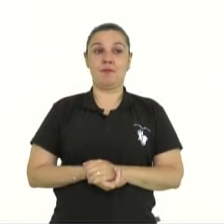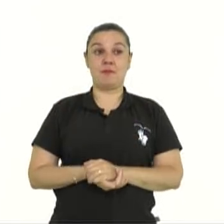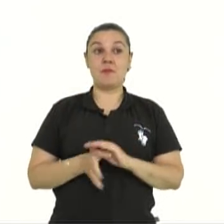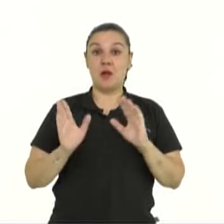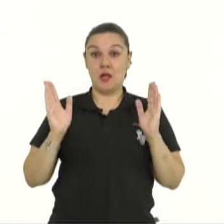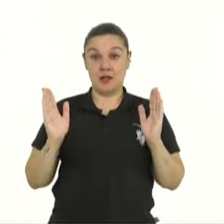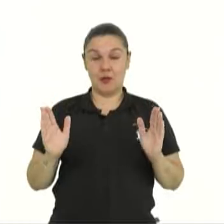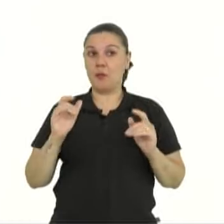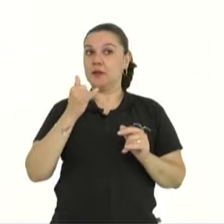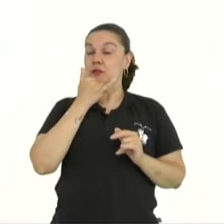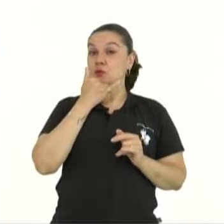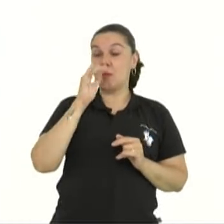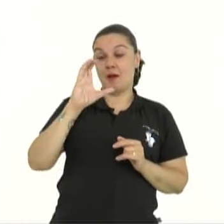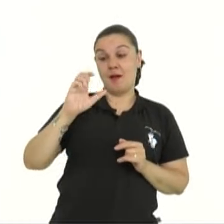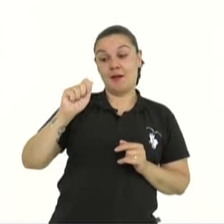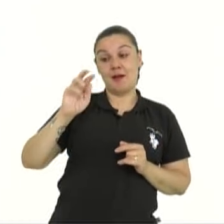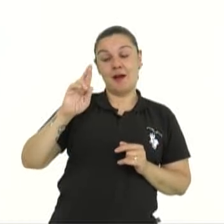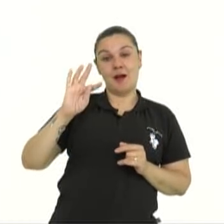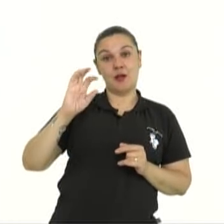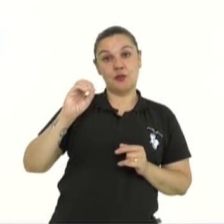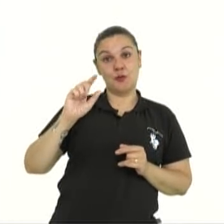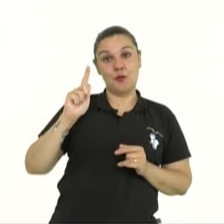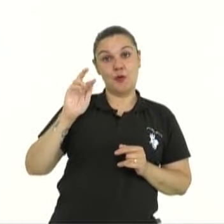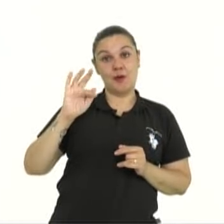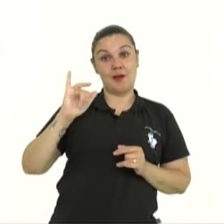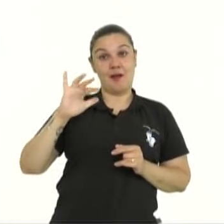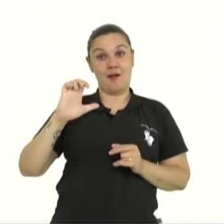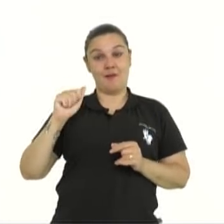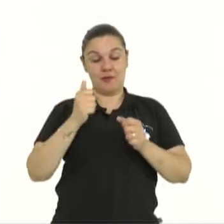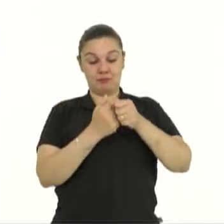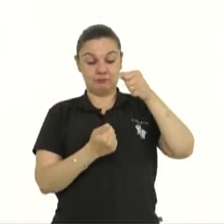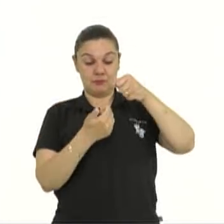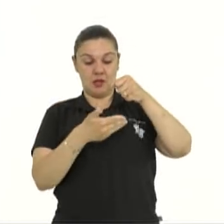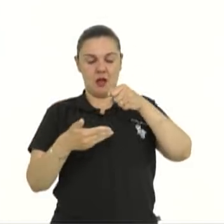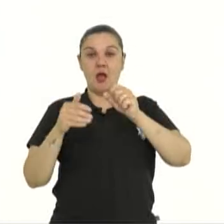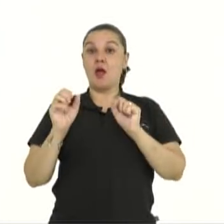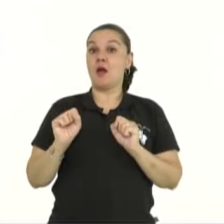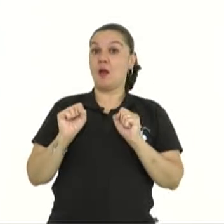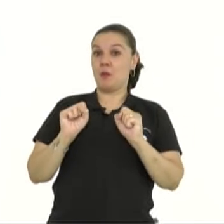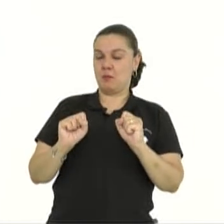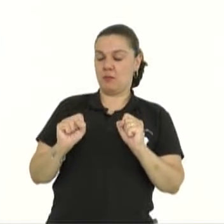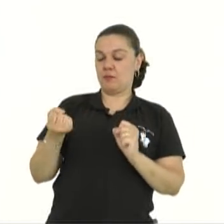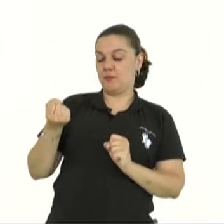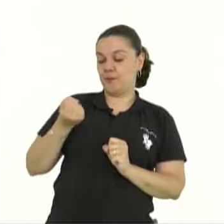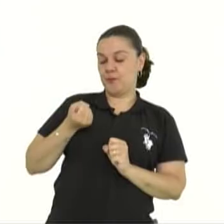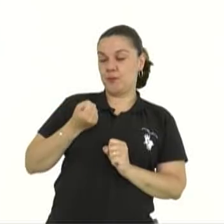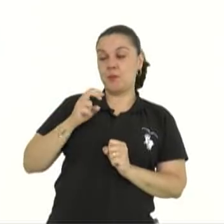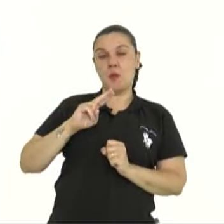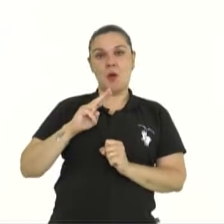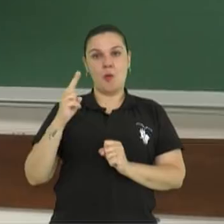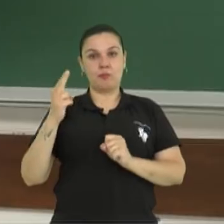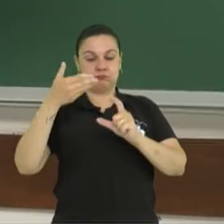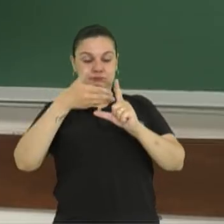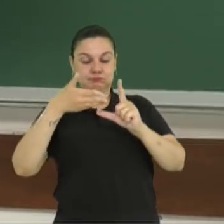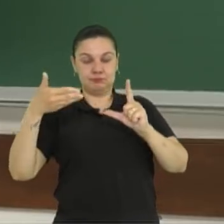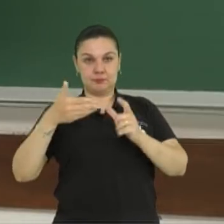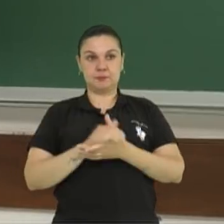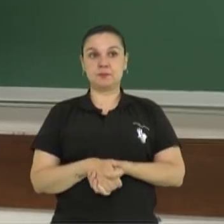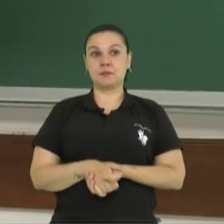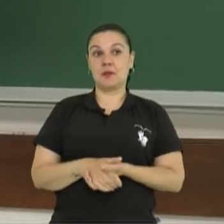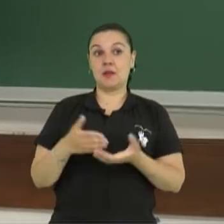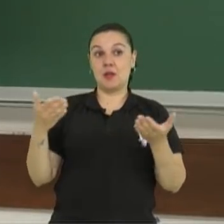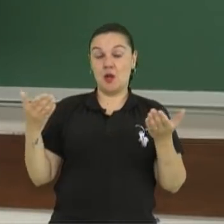escala cartográfica, ela pode ser numérica ou gráfica. Então, a gente vai começar falando